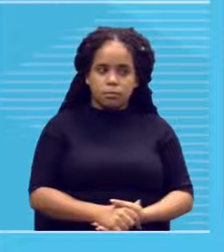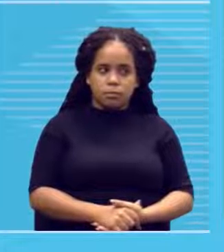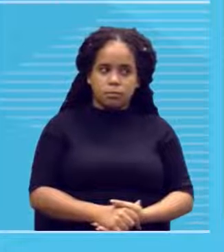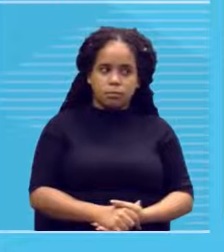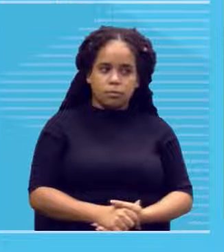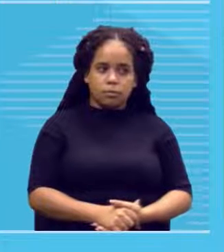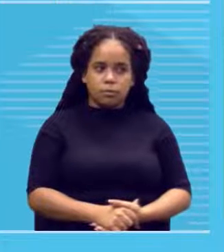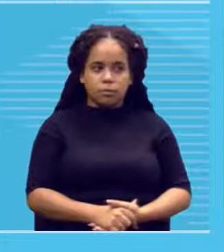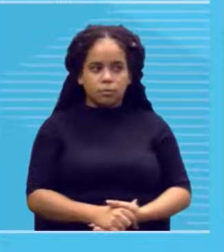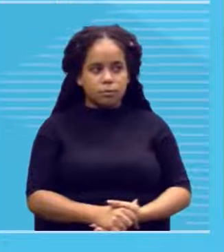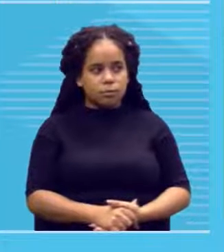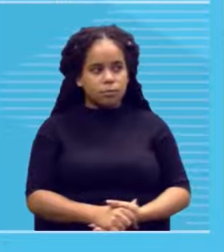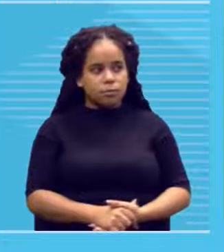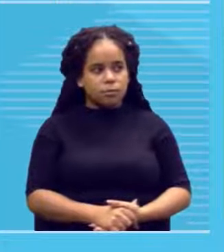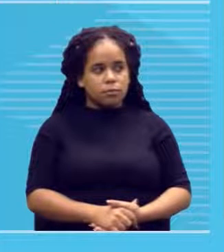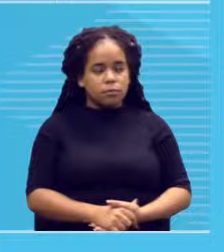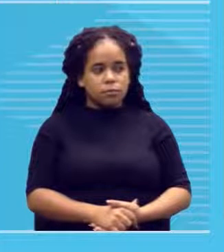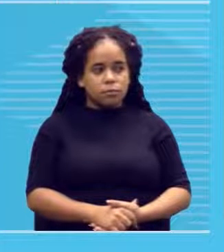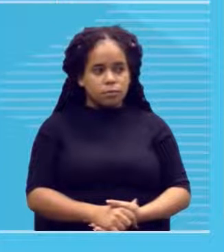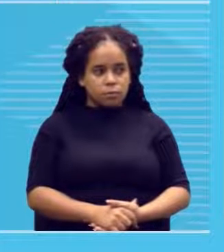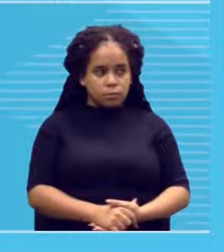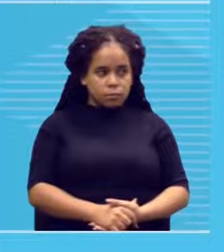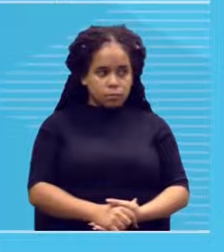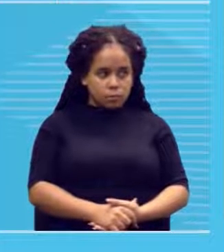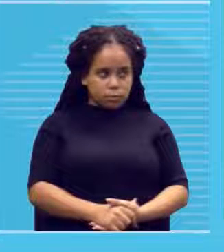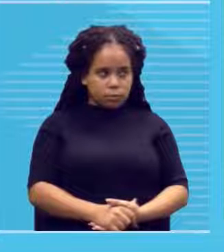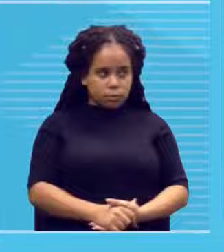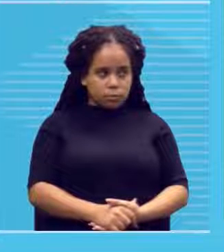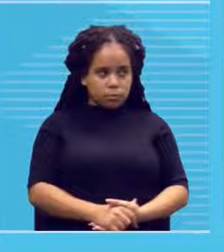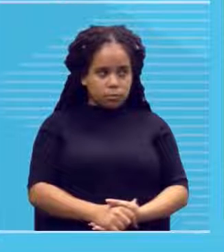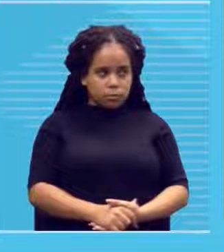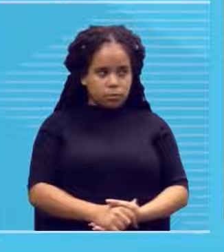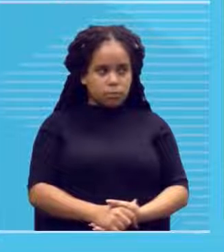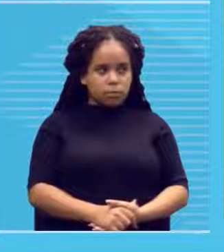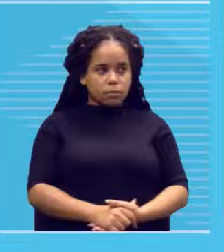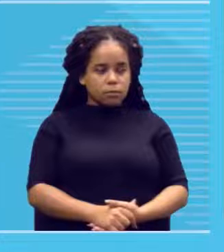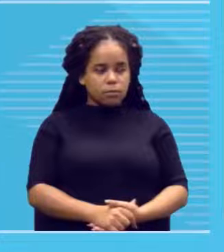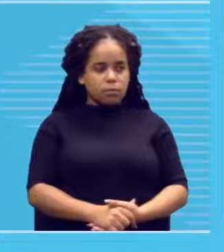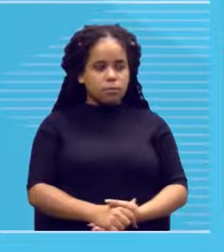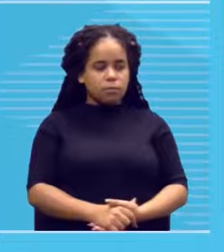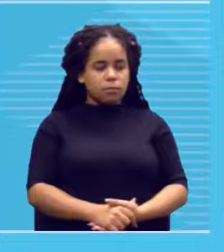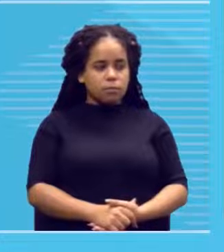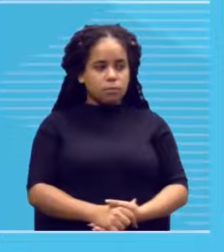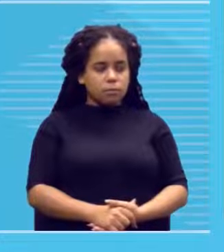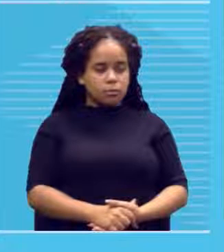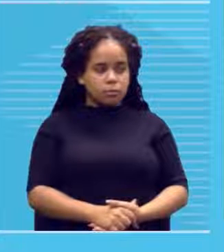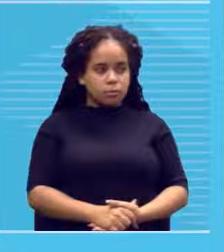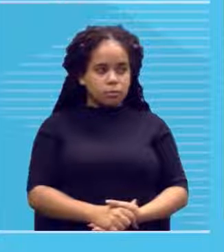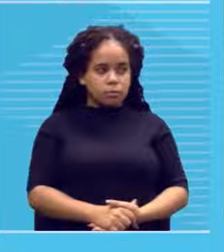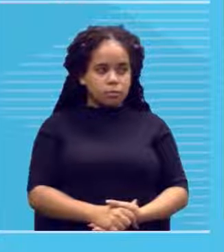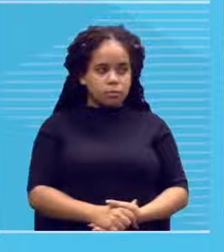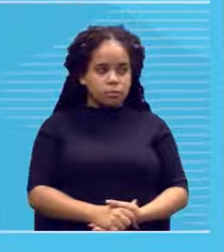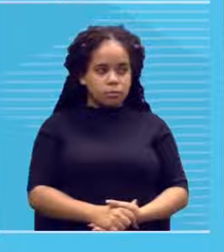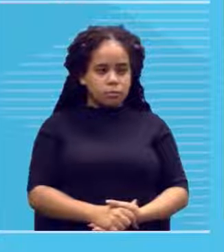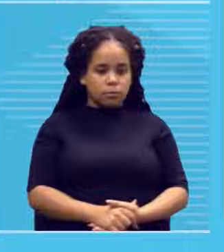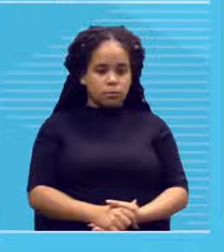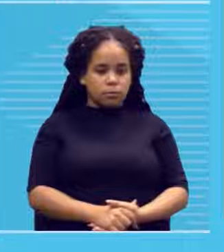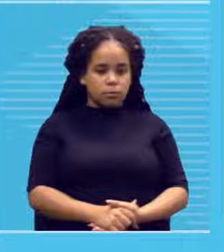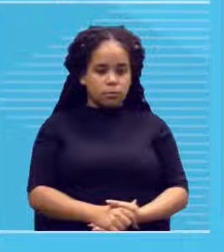Meus parabéns só para me situar aqui tá entendi entendi